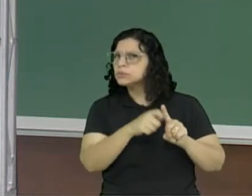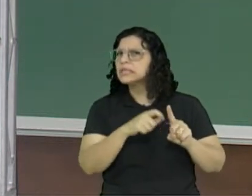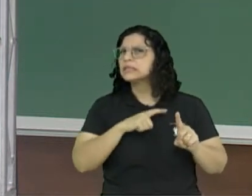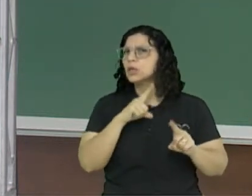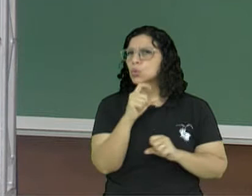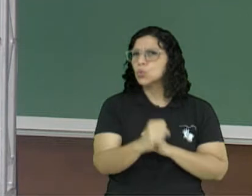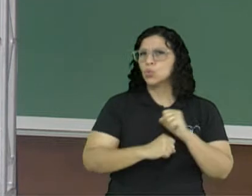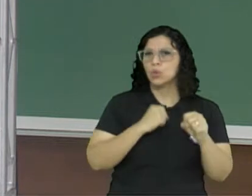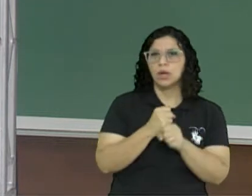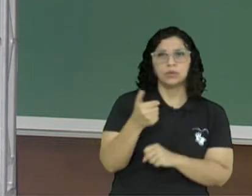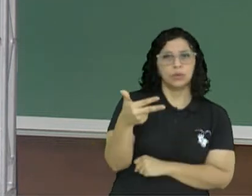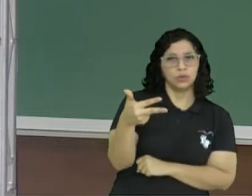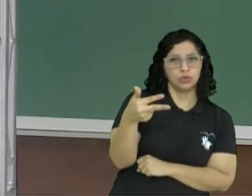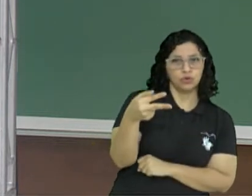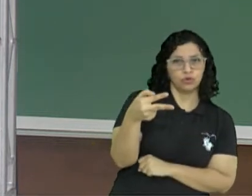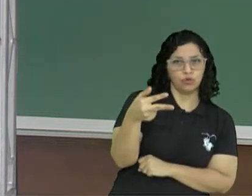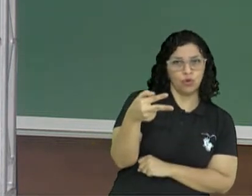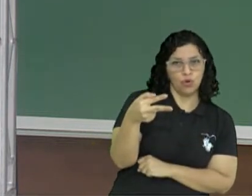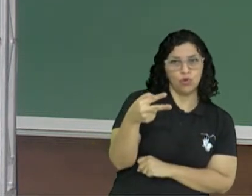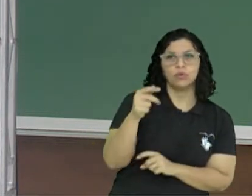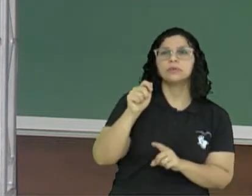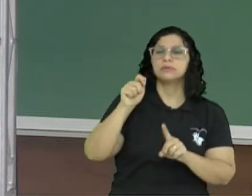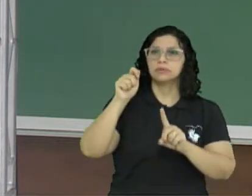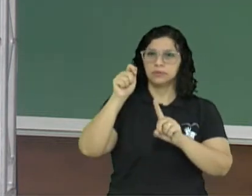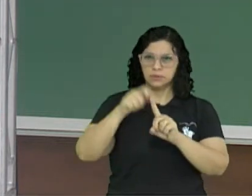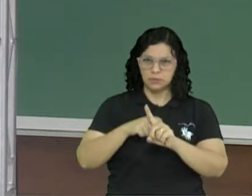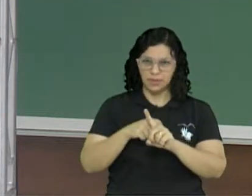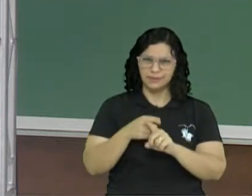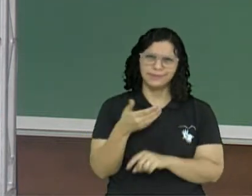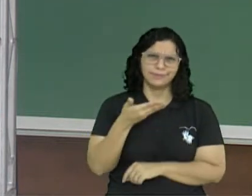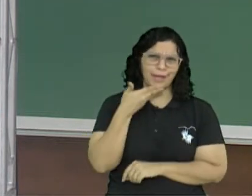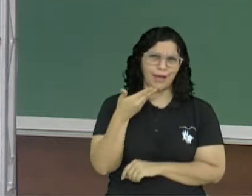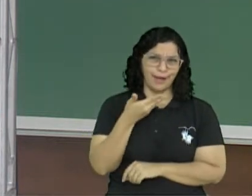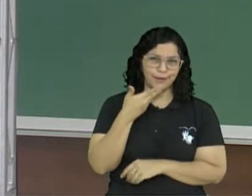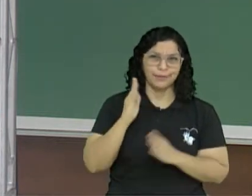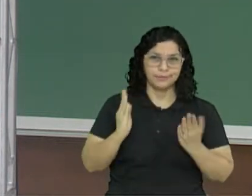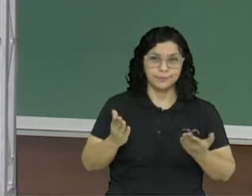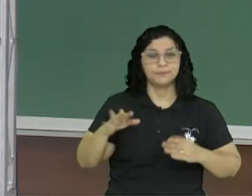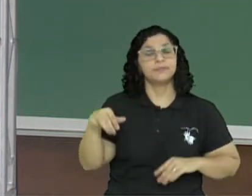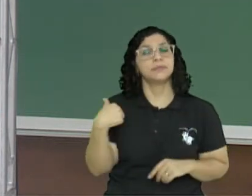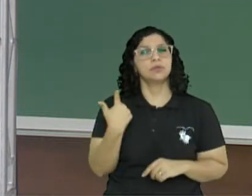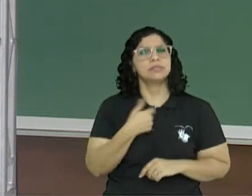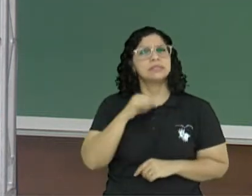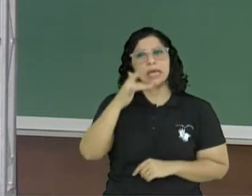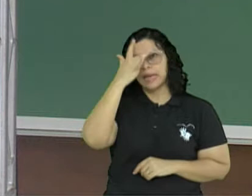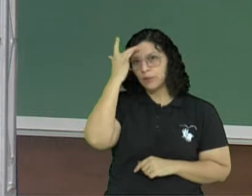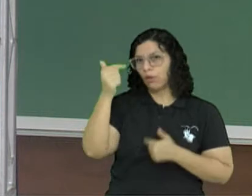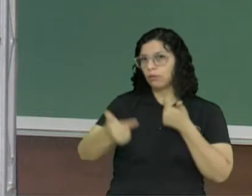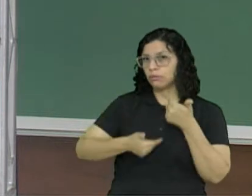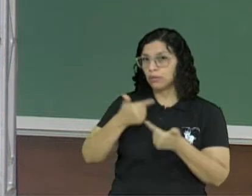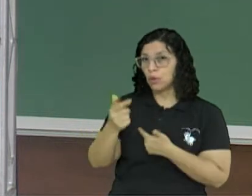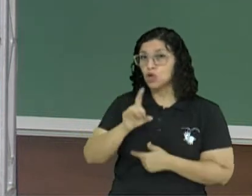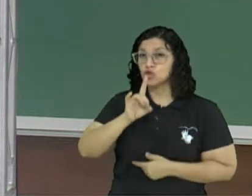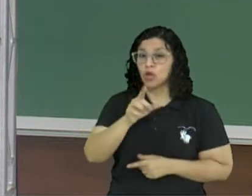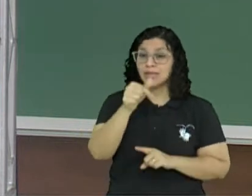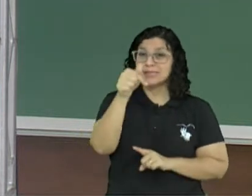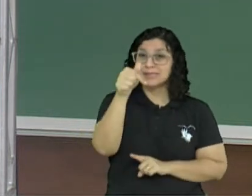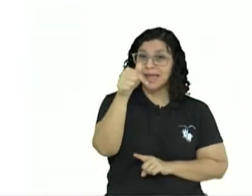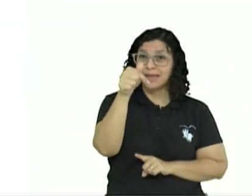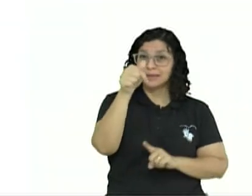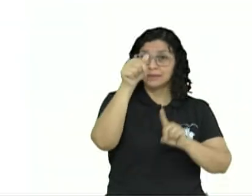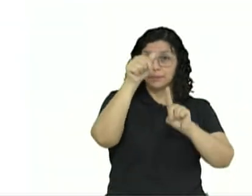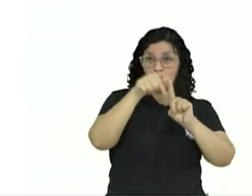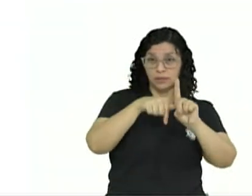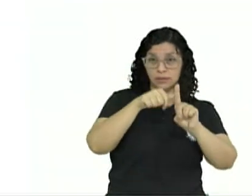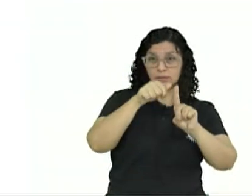ano equivale a 12 meses. Bem molezinha isso aí, né? Se a pessoa trabalhou apenas 7